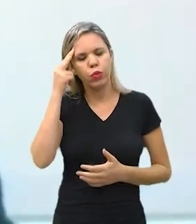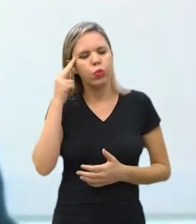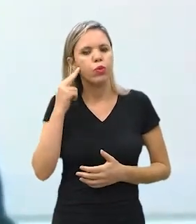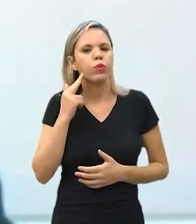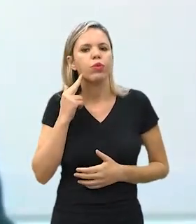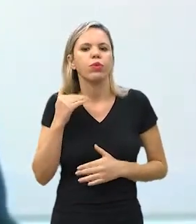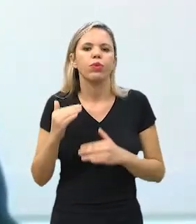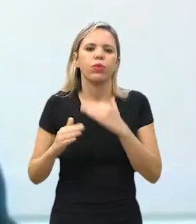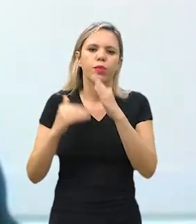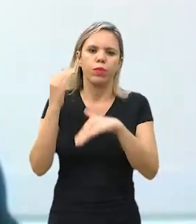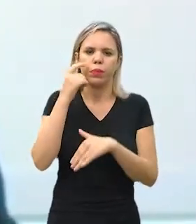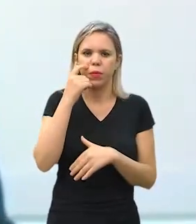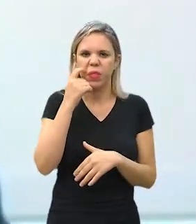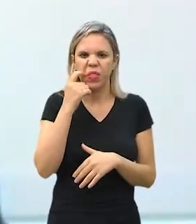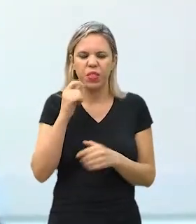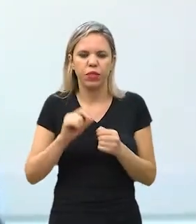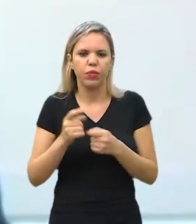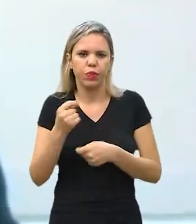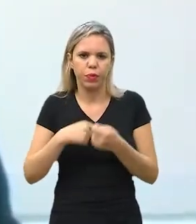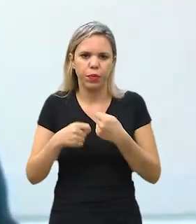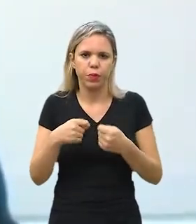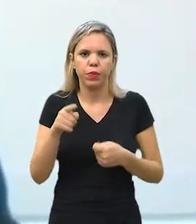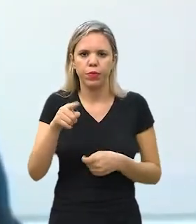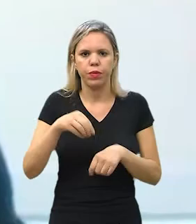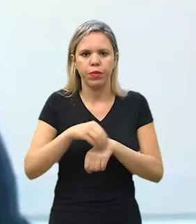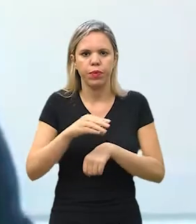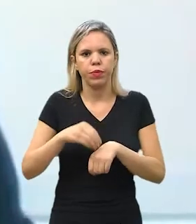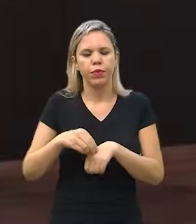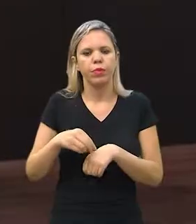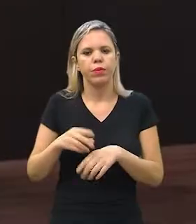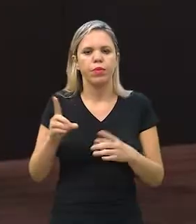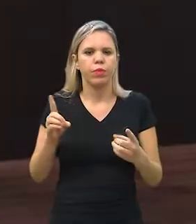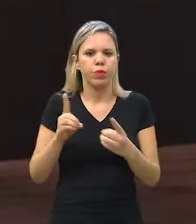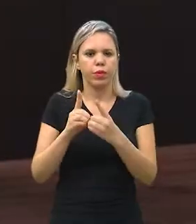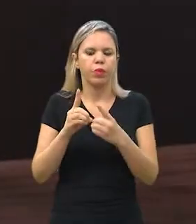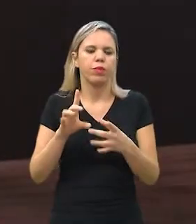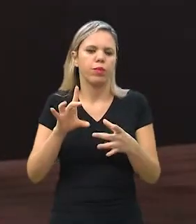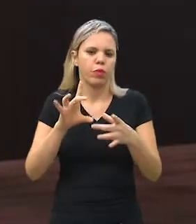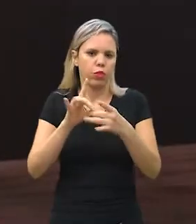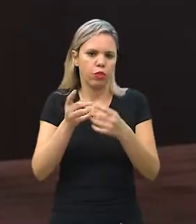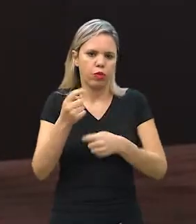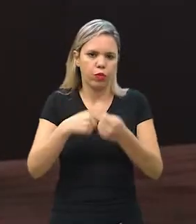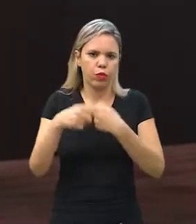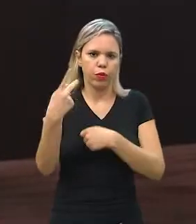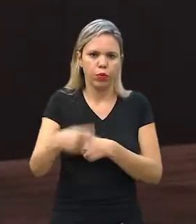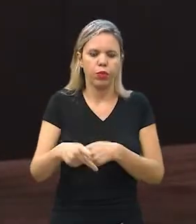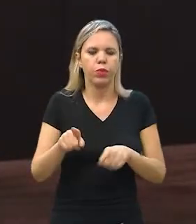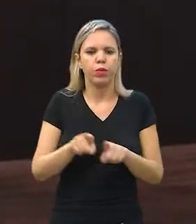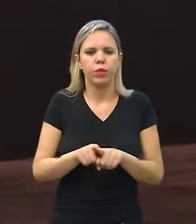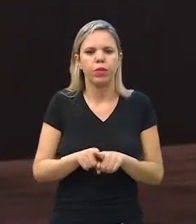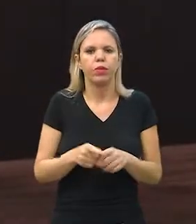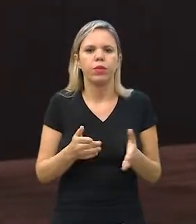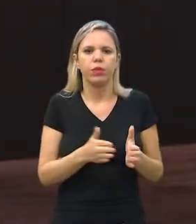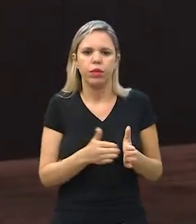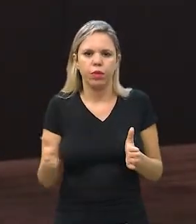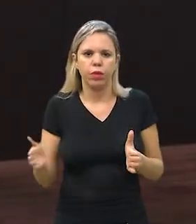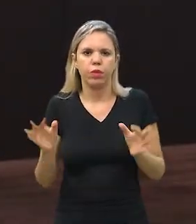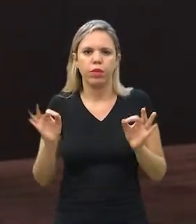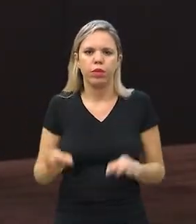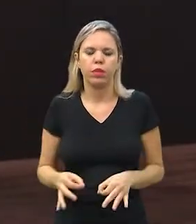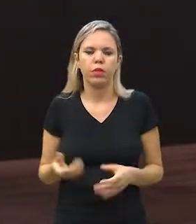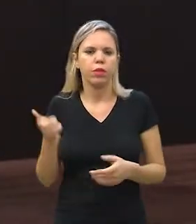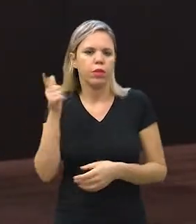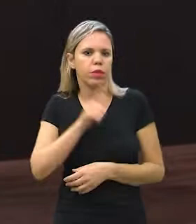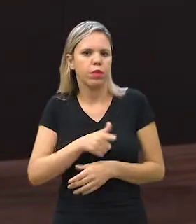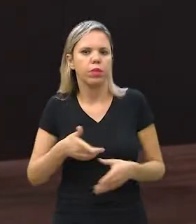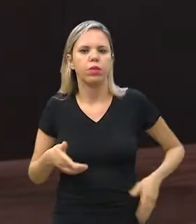é o sonho, acaba indo aí mais na frente e aí acaba fazendo o negócio. Você trouxe um sócio para o seu negócio e nesse